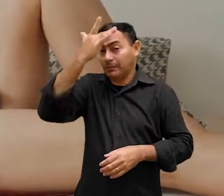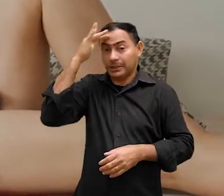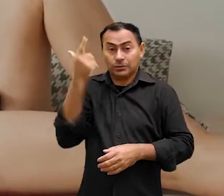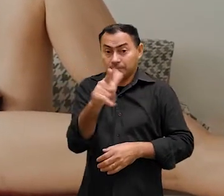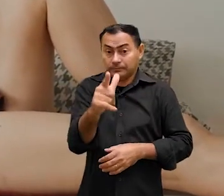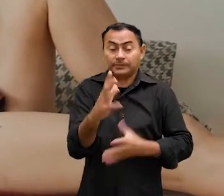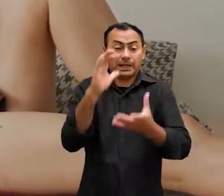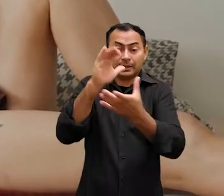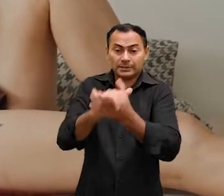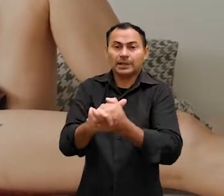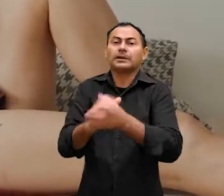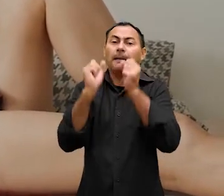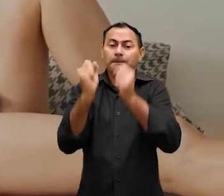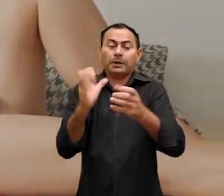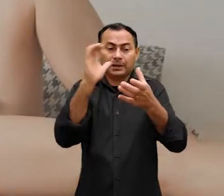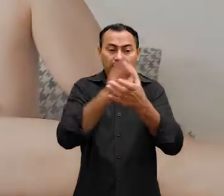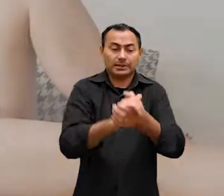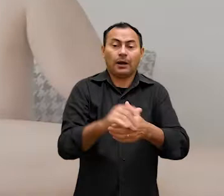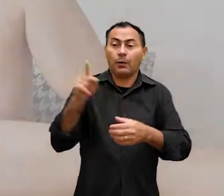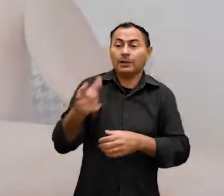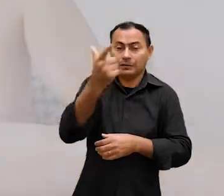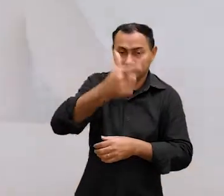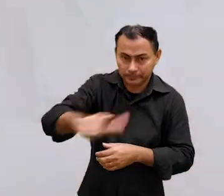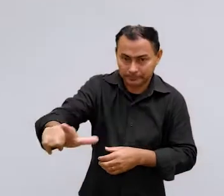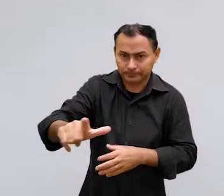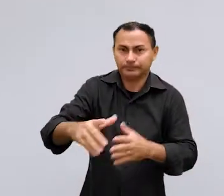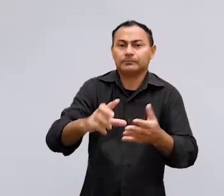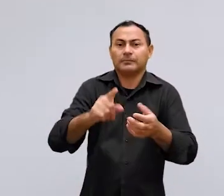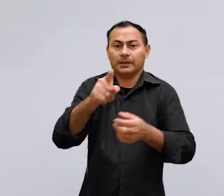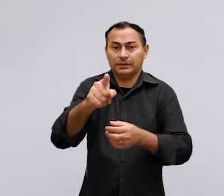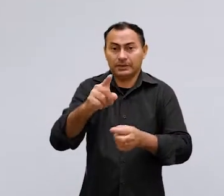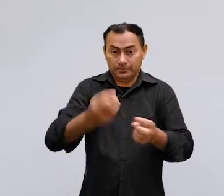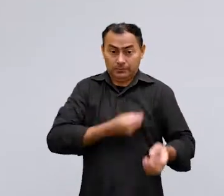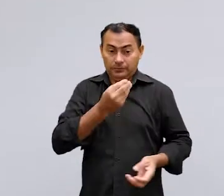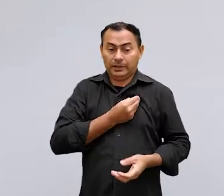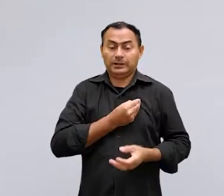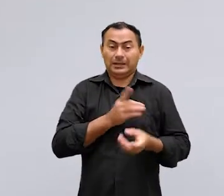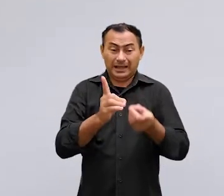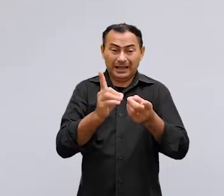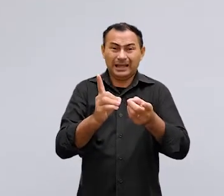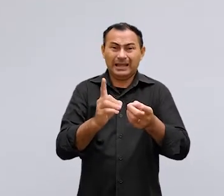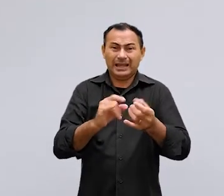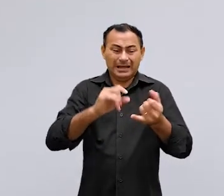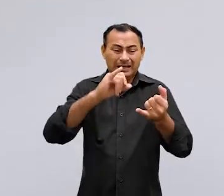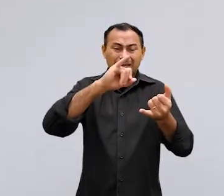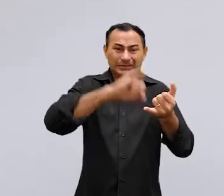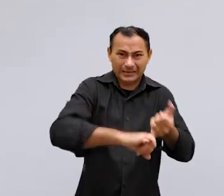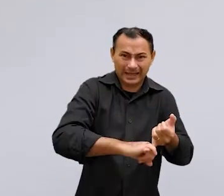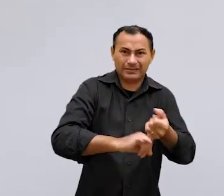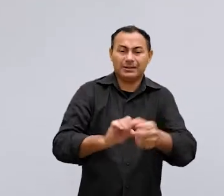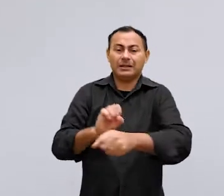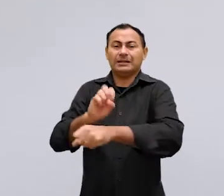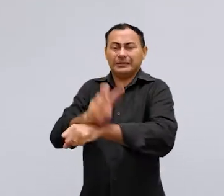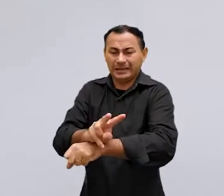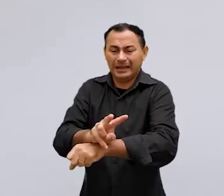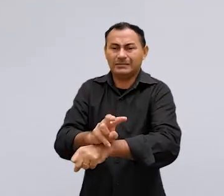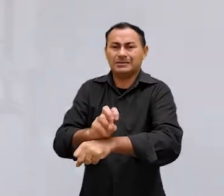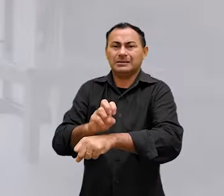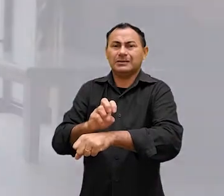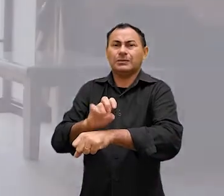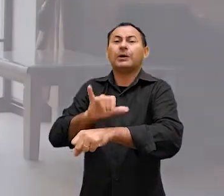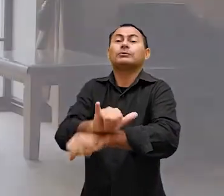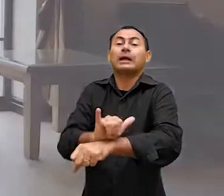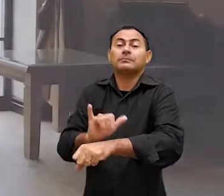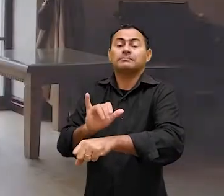não estiver casada, você pode se casar com ela. Isso que vocês estão vivendo é adultério, é pecado e deve ser quebrado. Isso